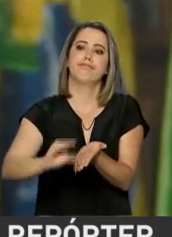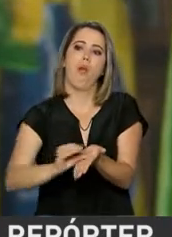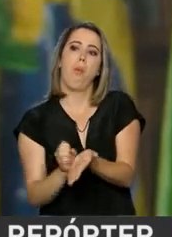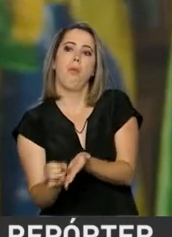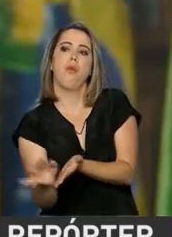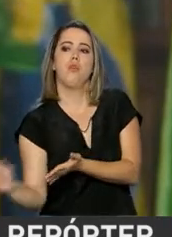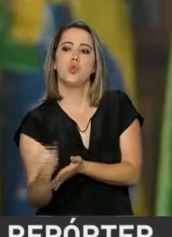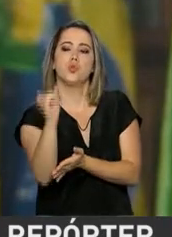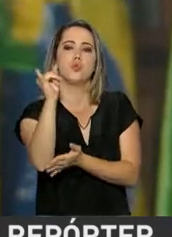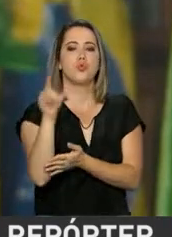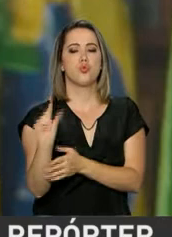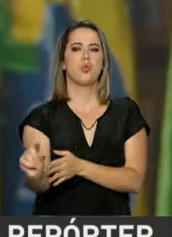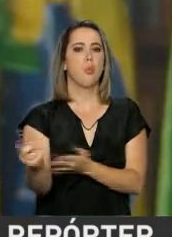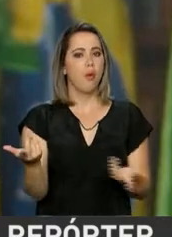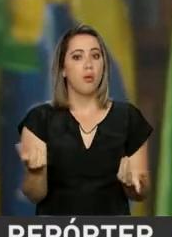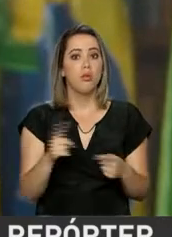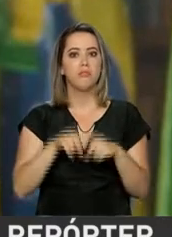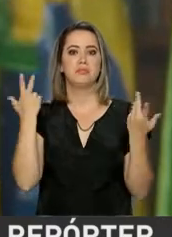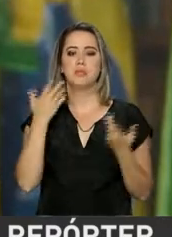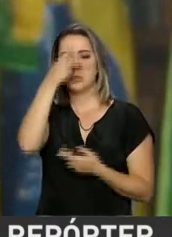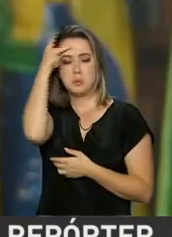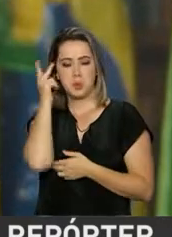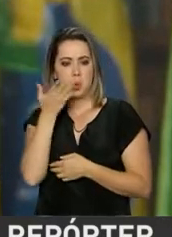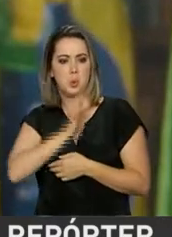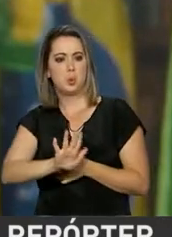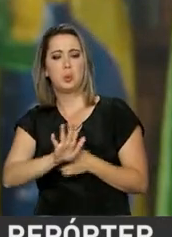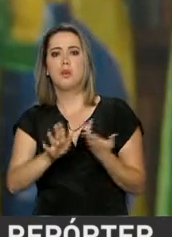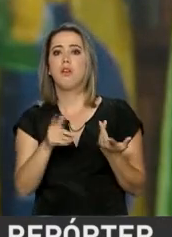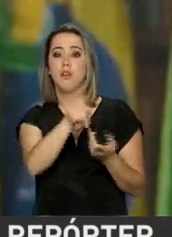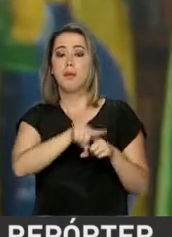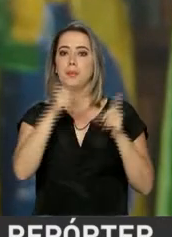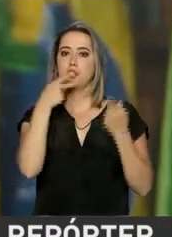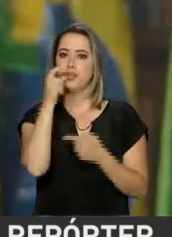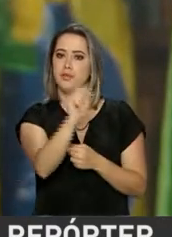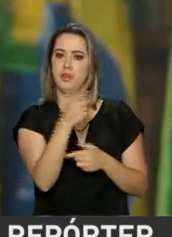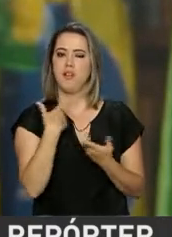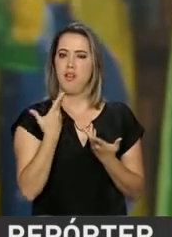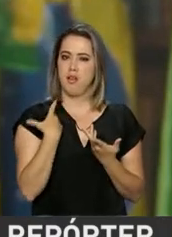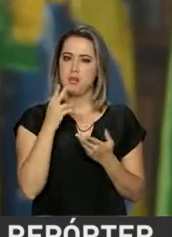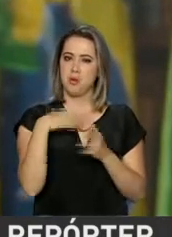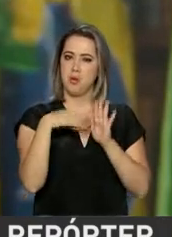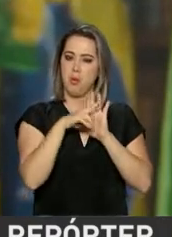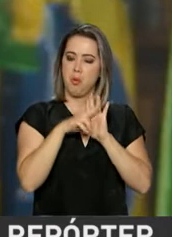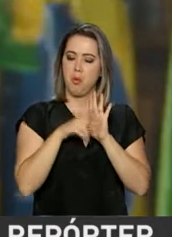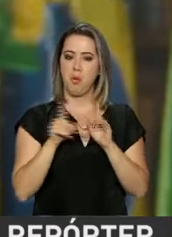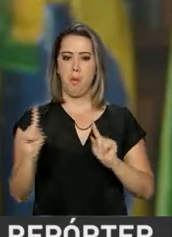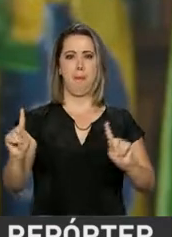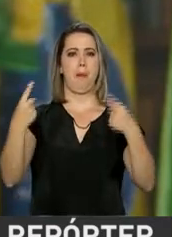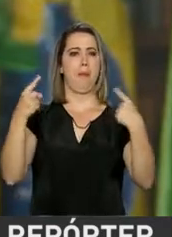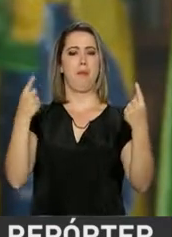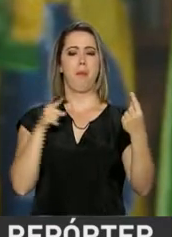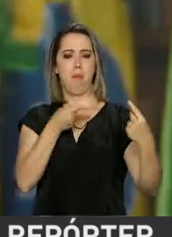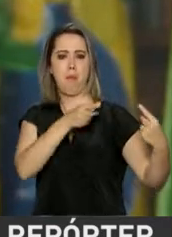muita gente não gostou disso já está claro o roteiro que criaram para justificar seus crimes aponta o dedo para outros